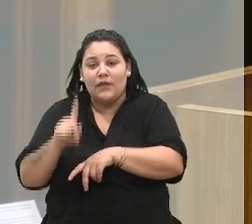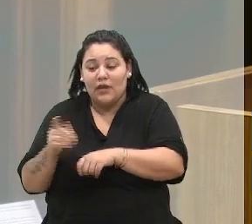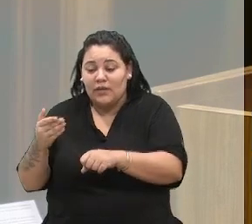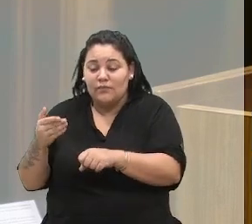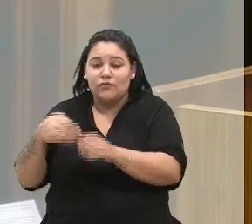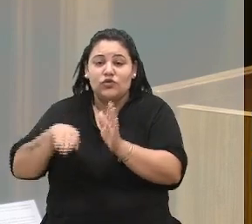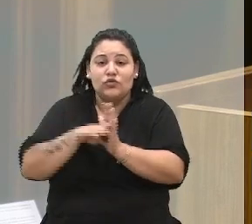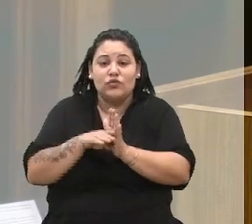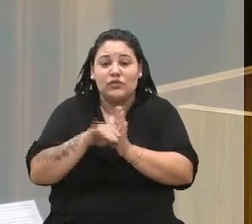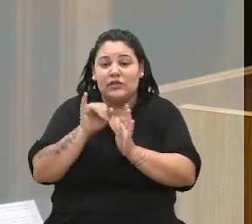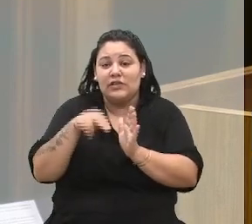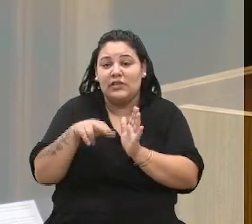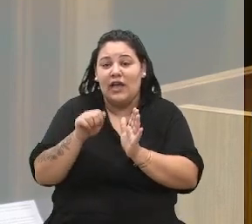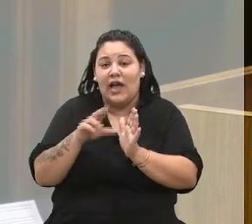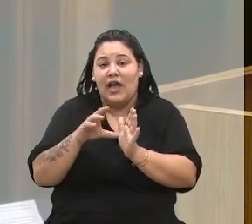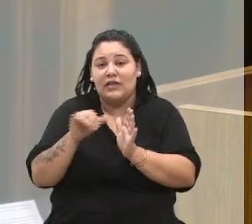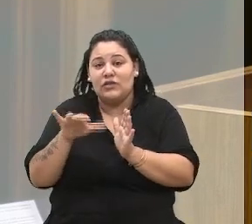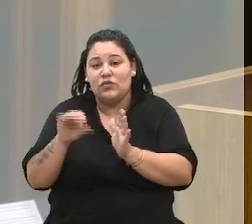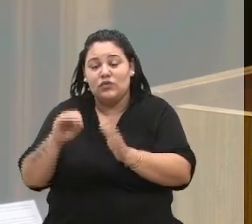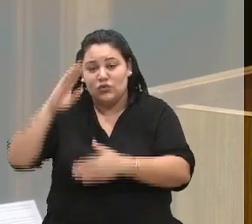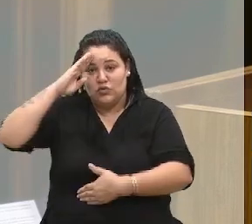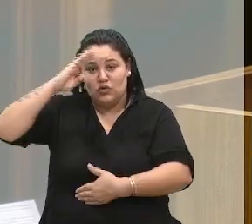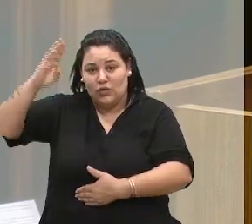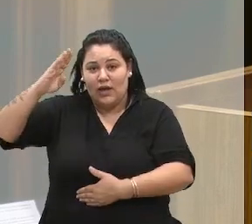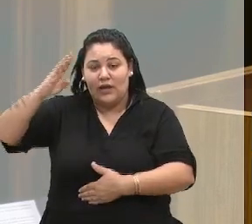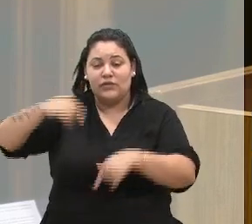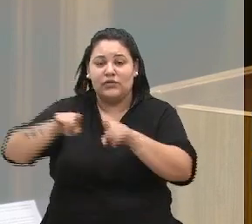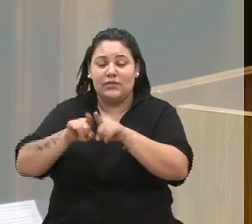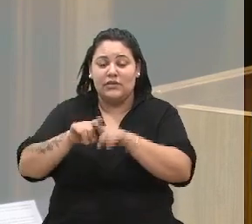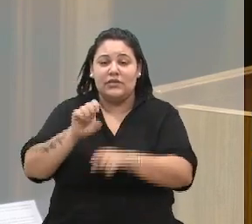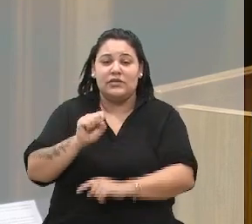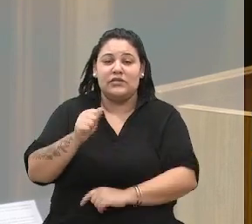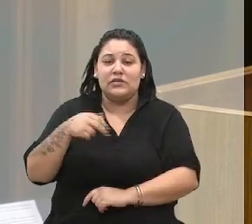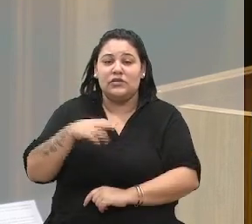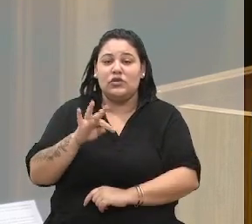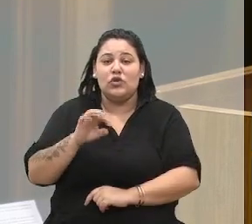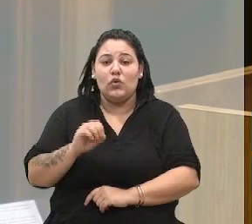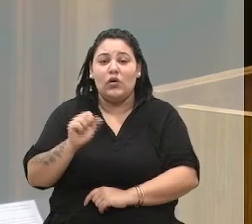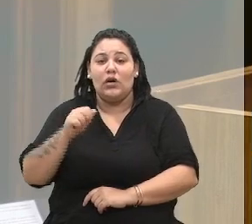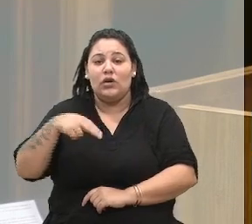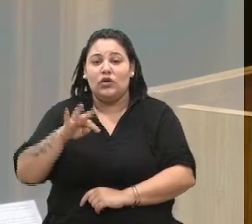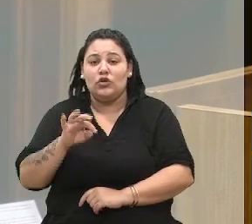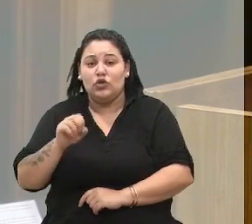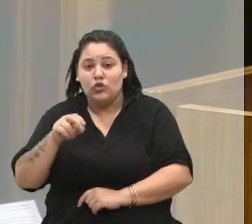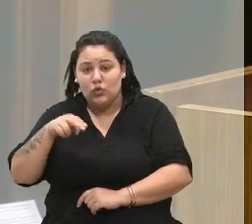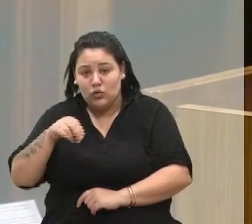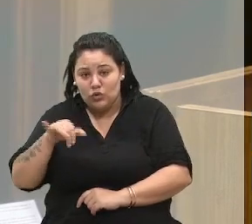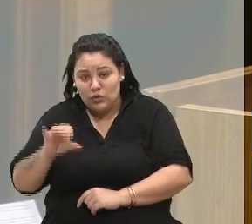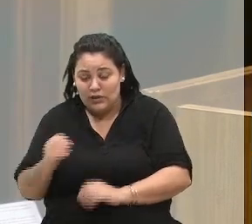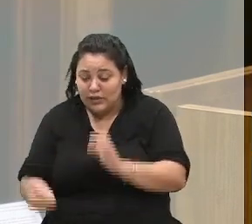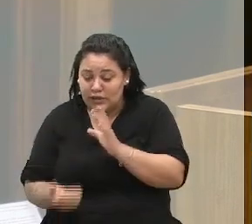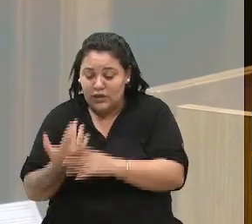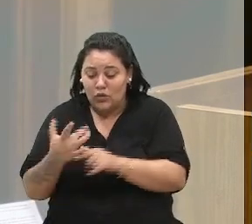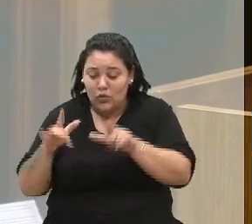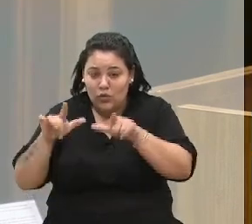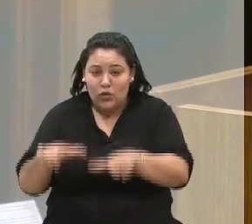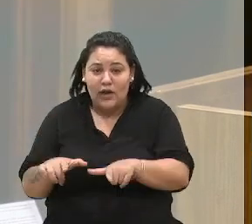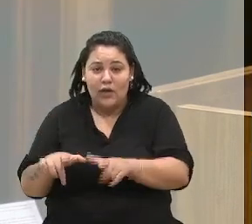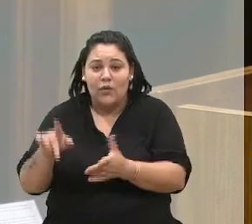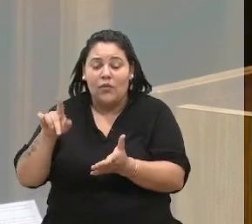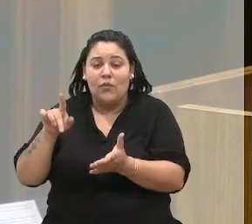Correia, soldado do destacamento de Santo Antônio da Patrulha, que ali fundou uma instância para a criação de